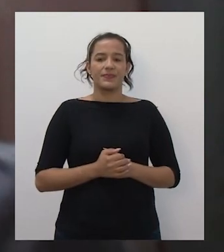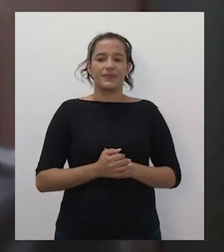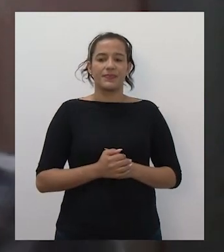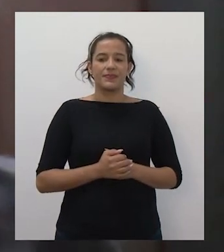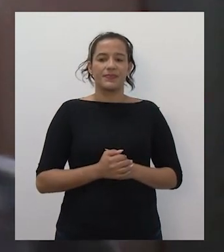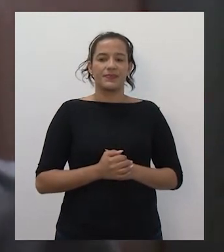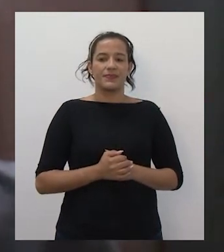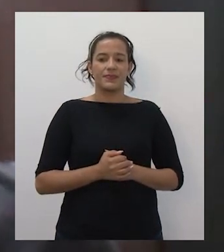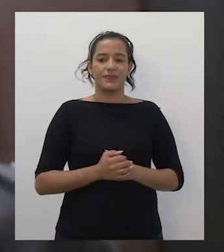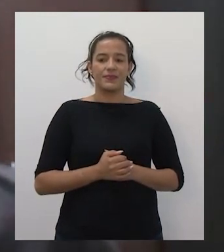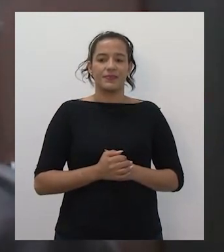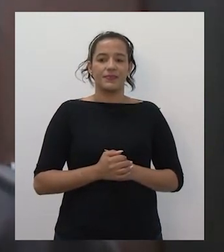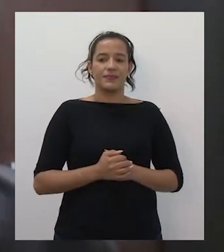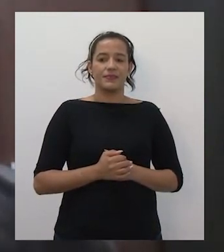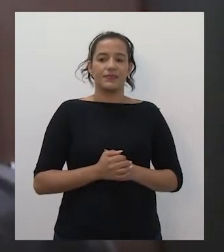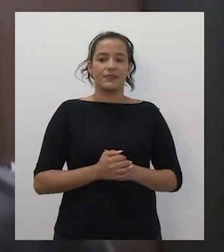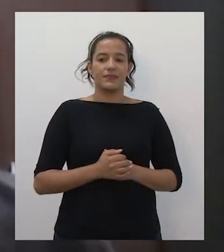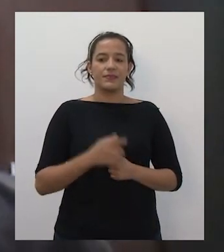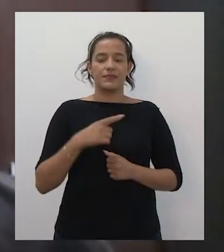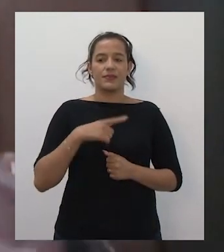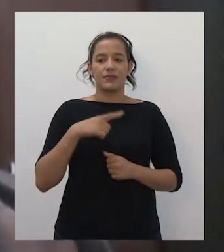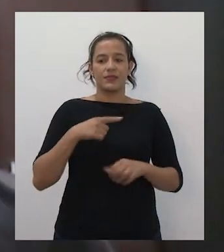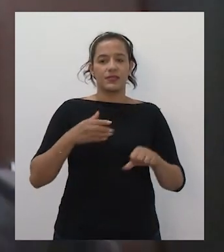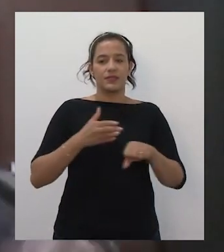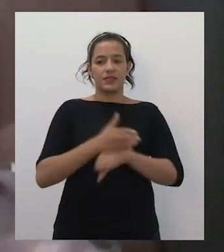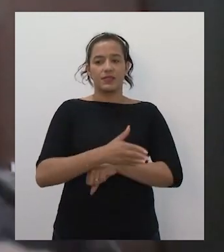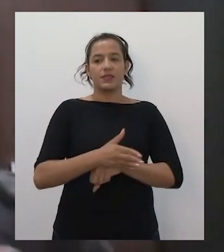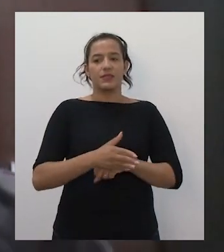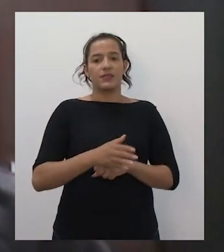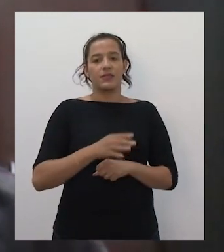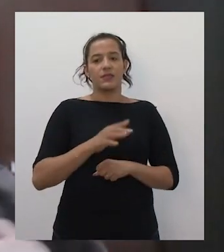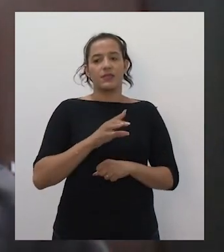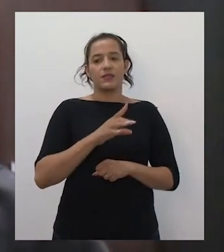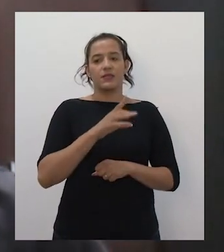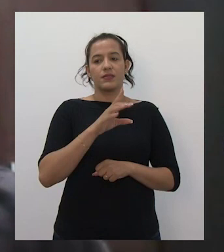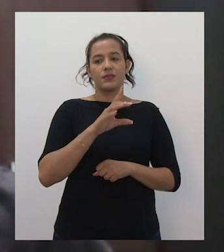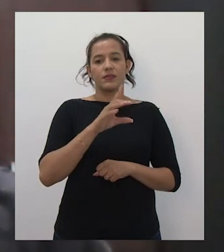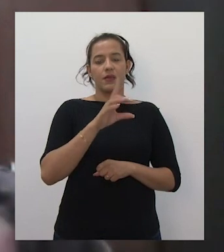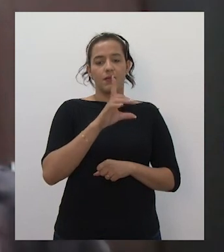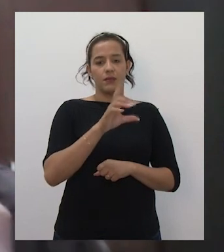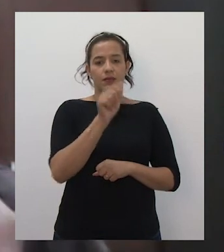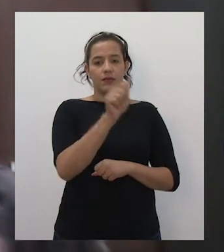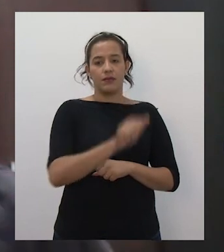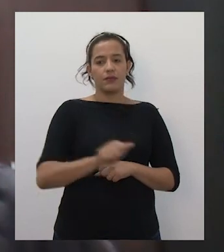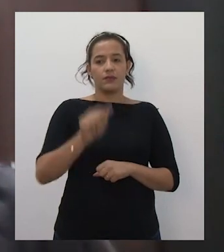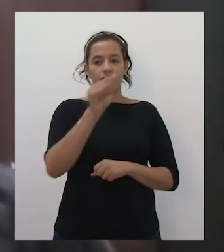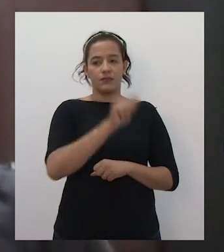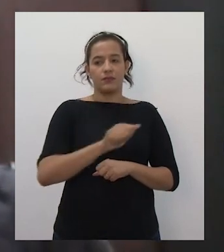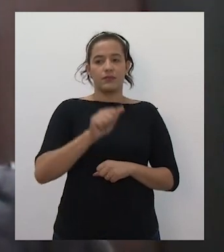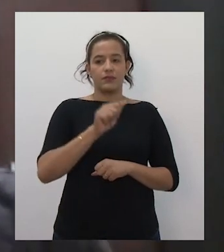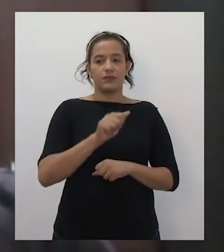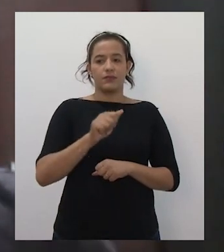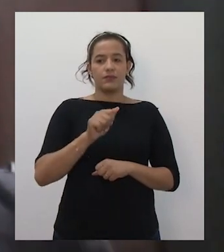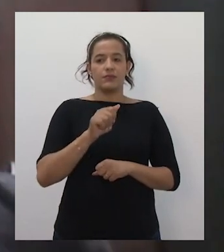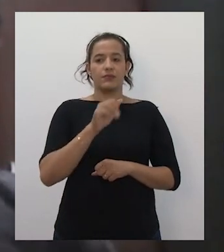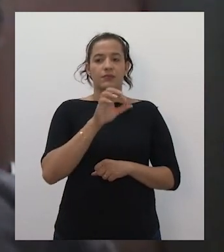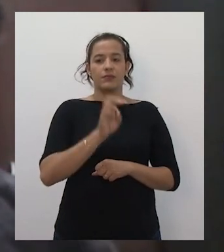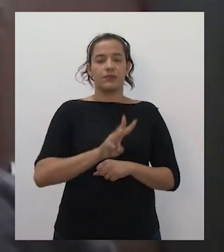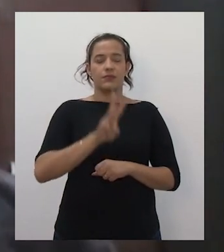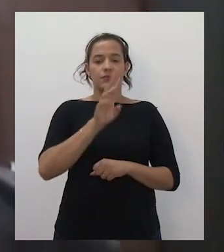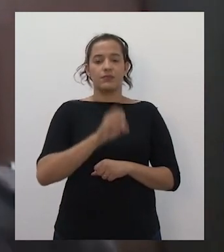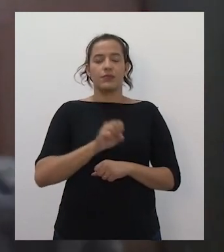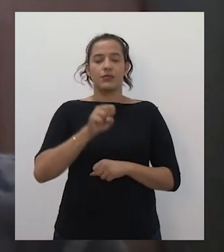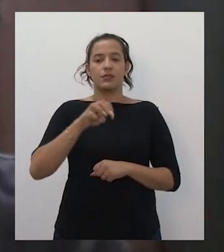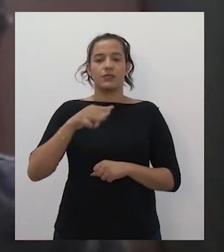Se entrar, vai ter escrito lá, Poesias do Will. Arroba poesias underline do underline Will com